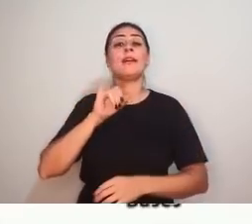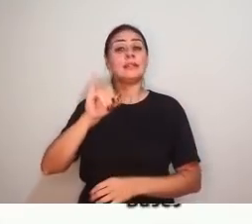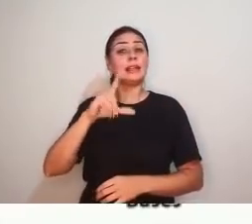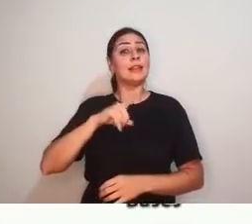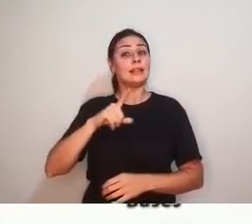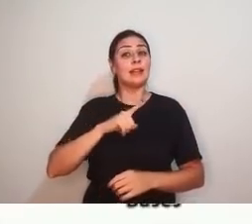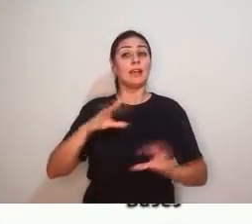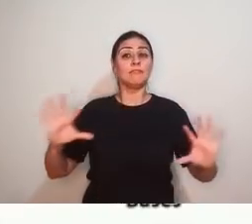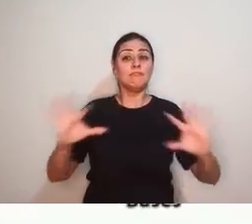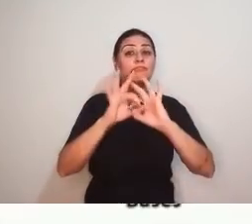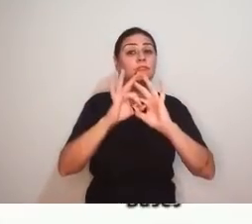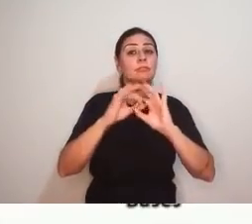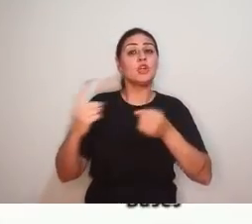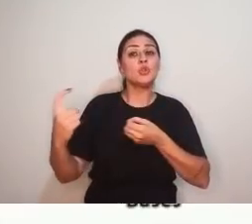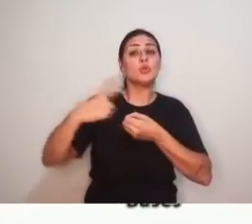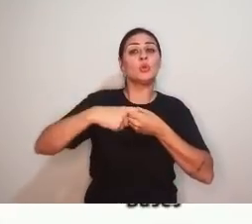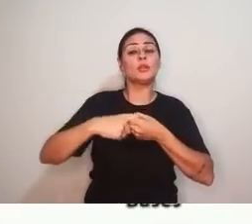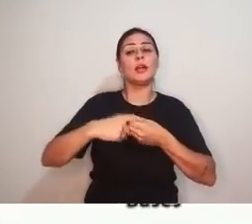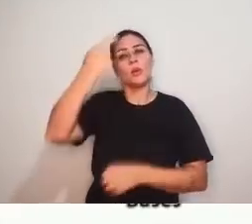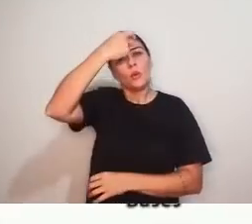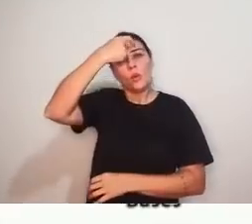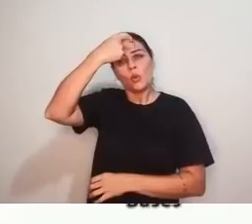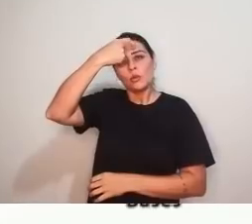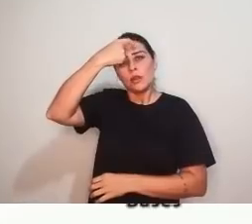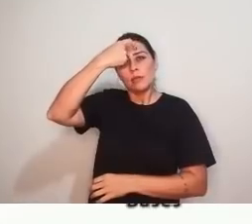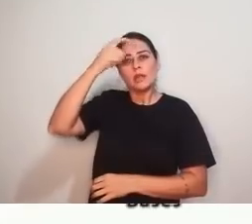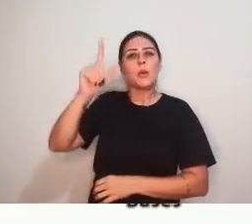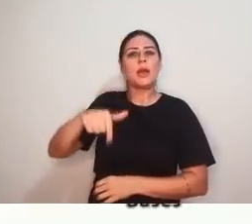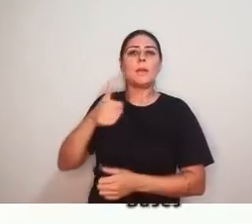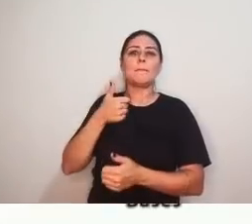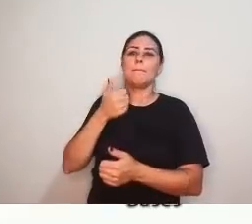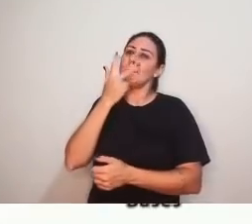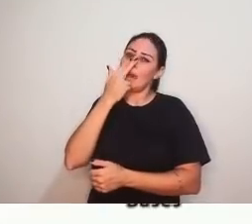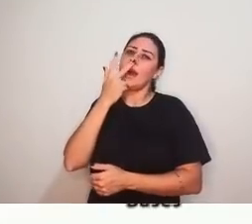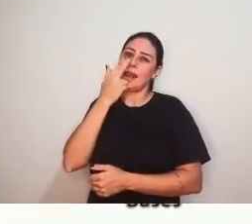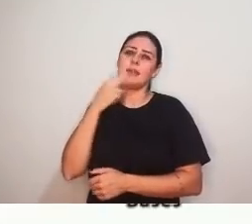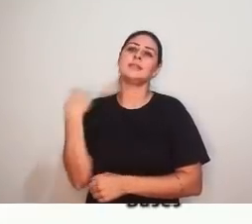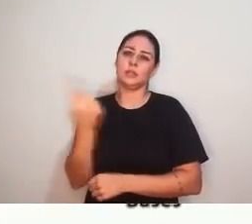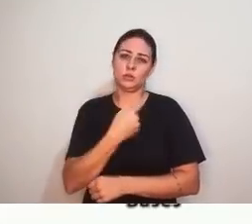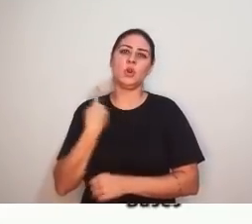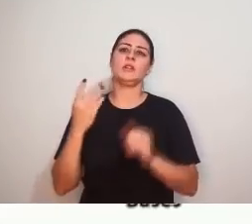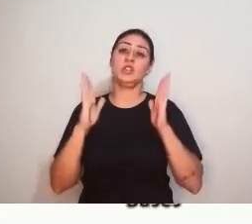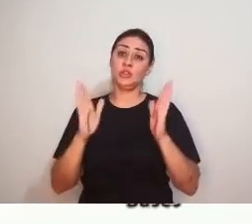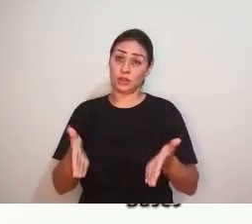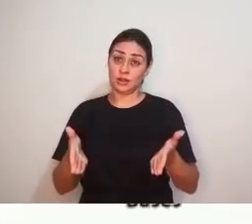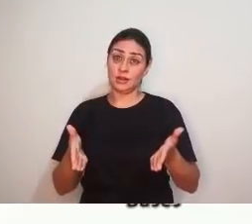gente está juntando uma concepção que é extremamente próxima do que nós